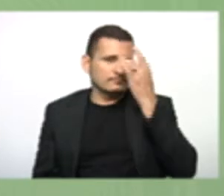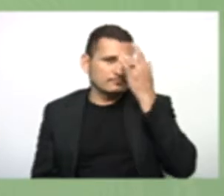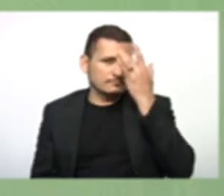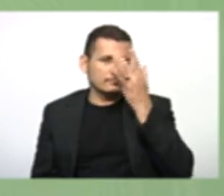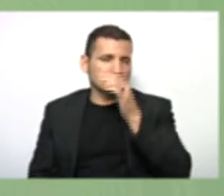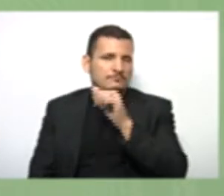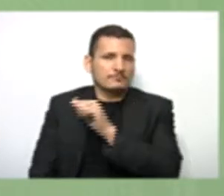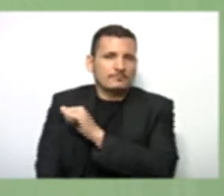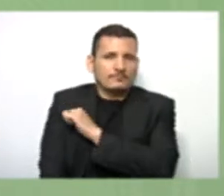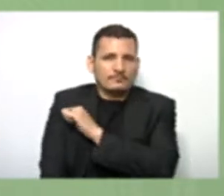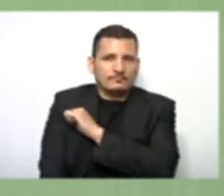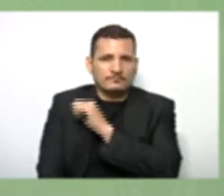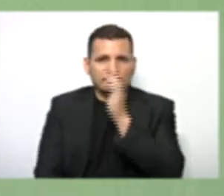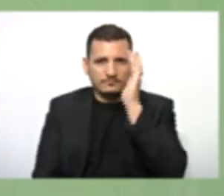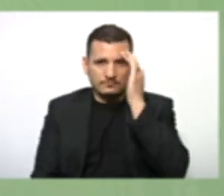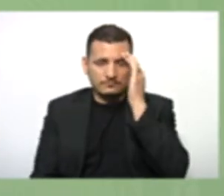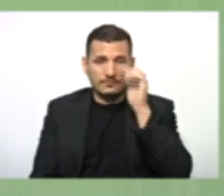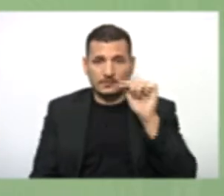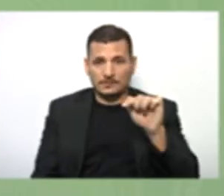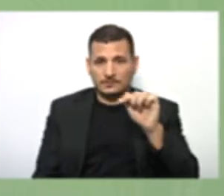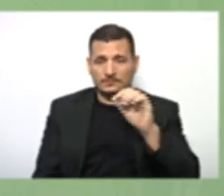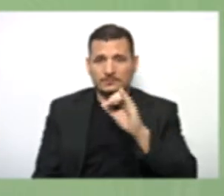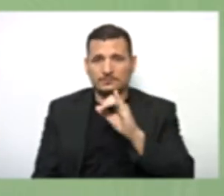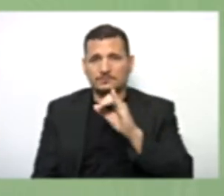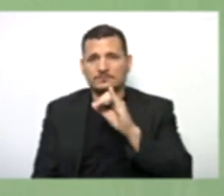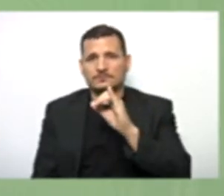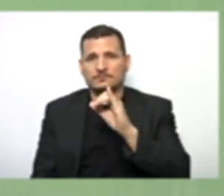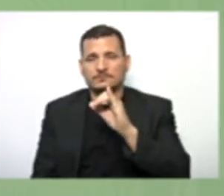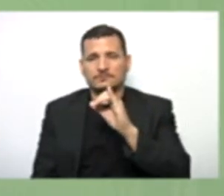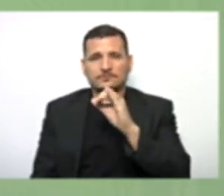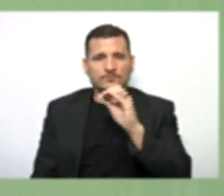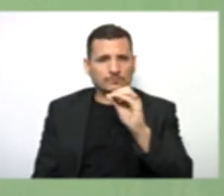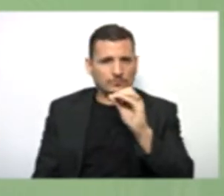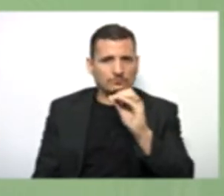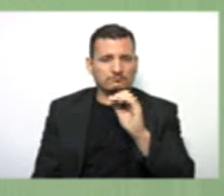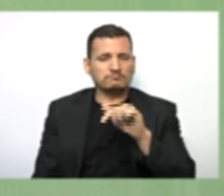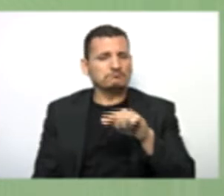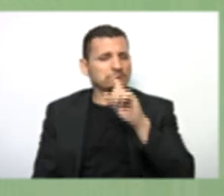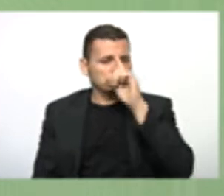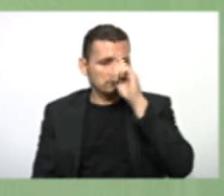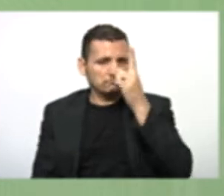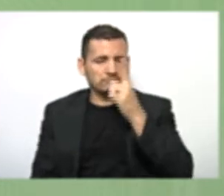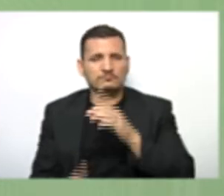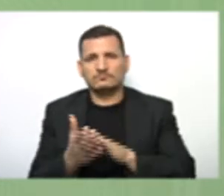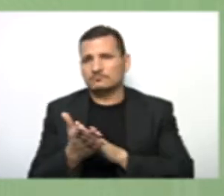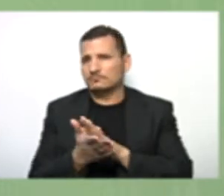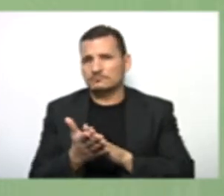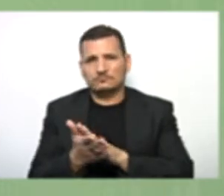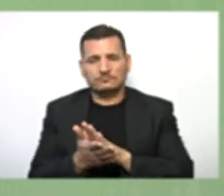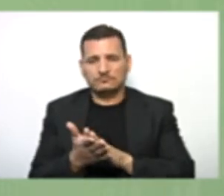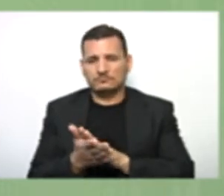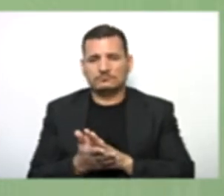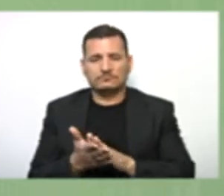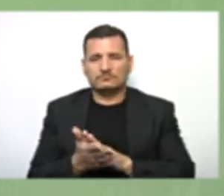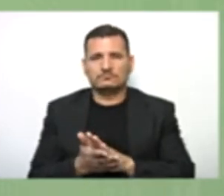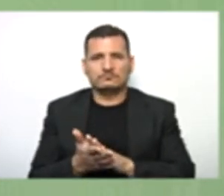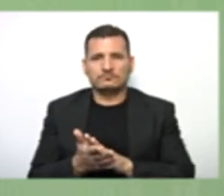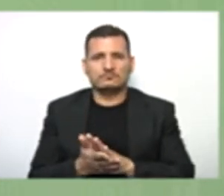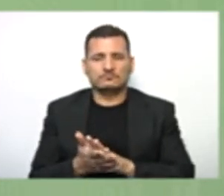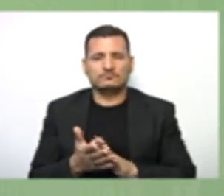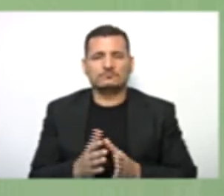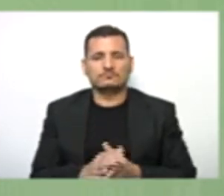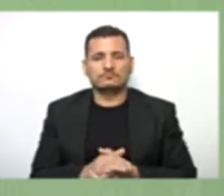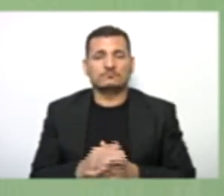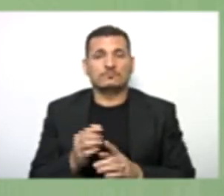que nesse eu não crio nada, né? Eu só executo o que está pré-definido para mim. Isso. Né? E